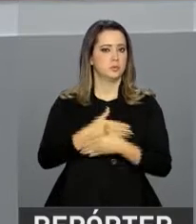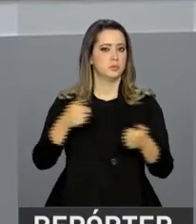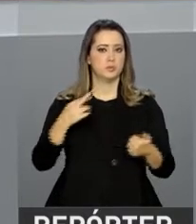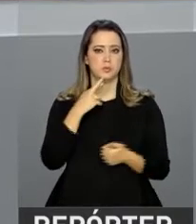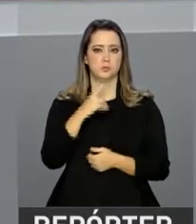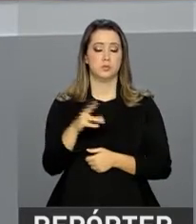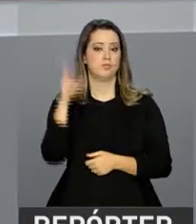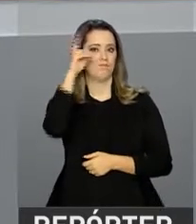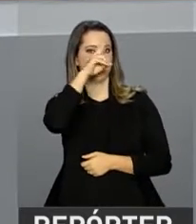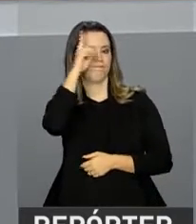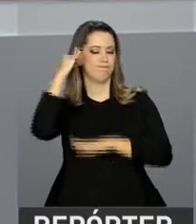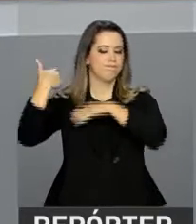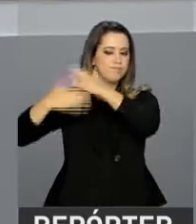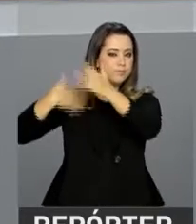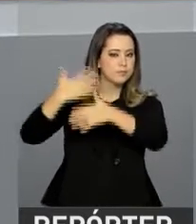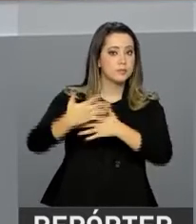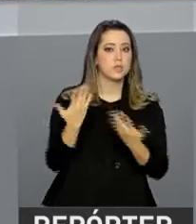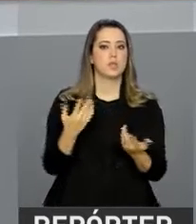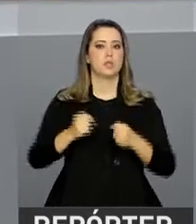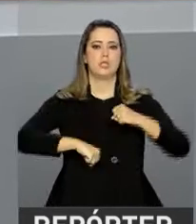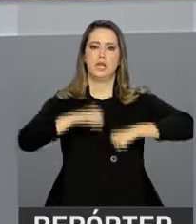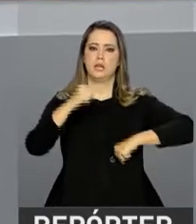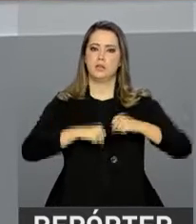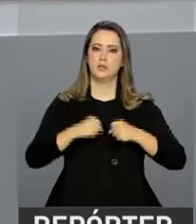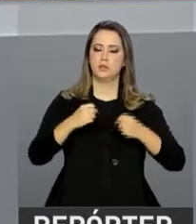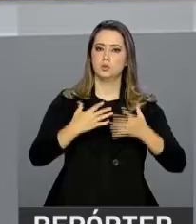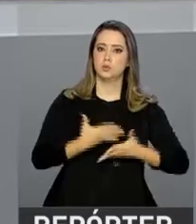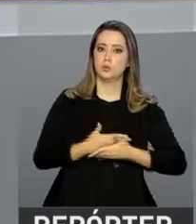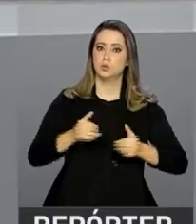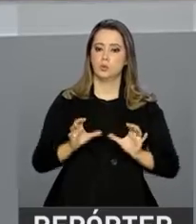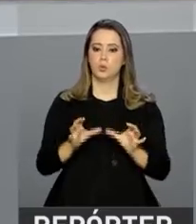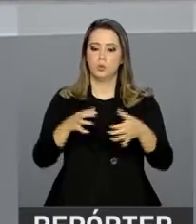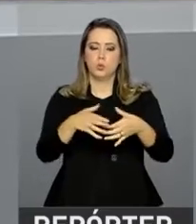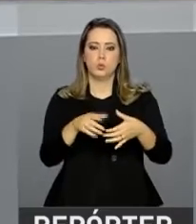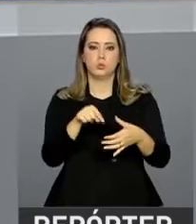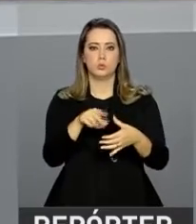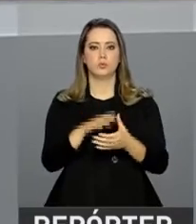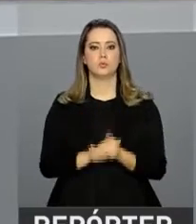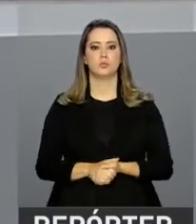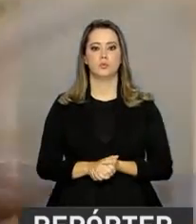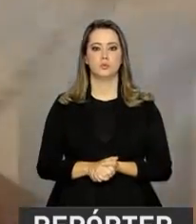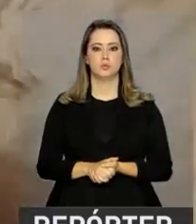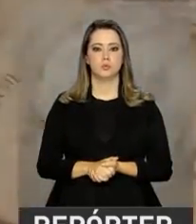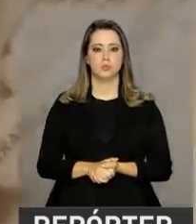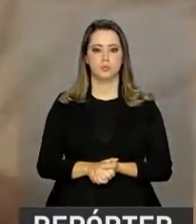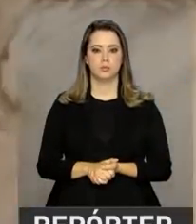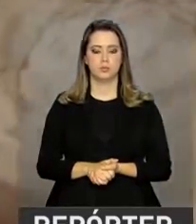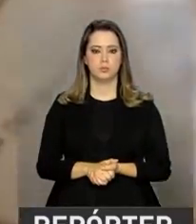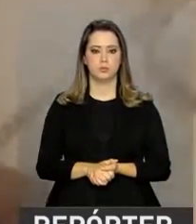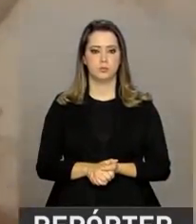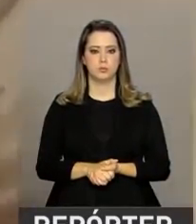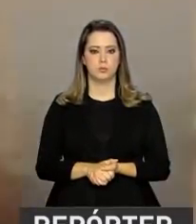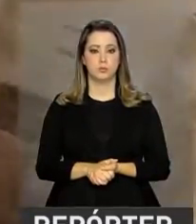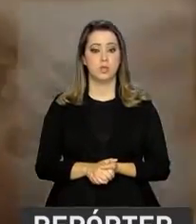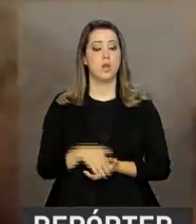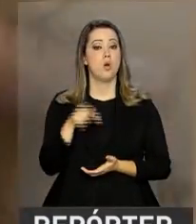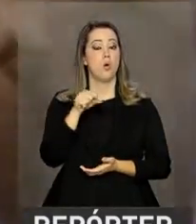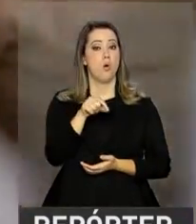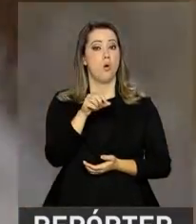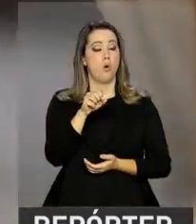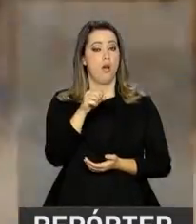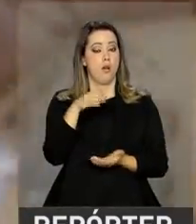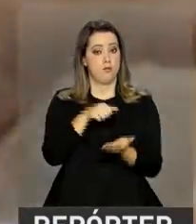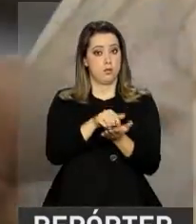o melhor resultado da história ea indústria respondeu pela maior parte desse valor as autuações da receita